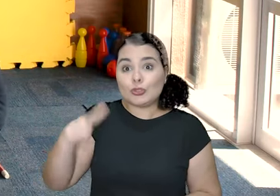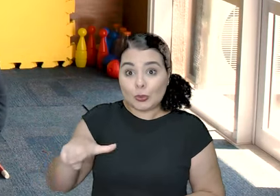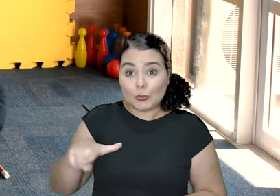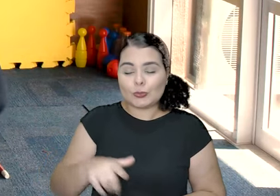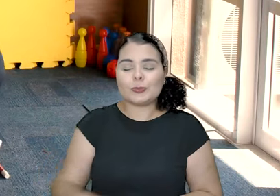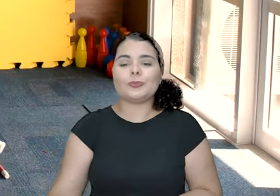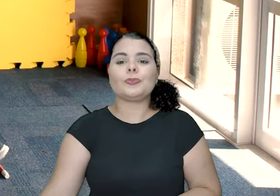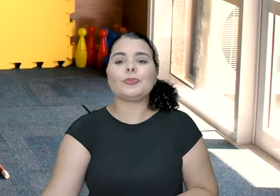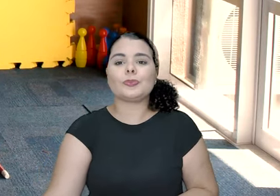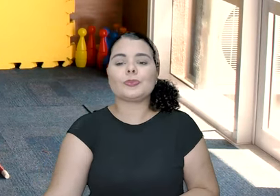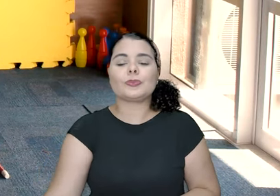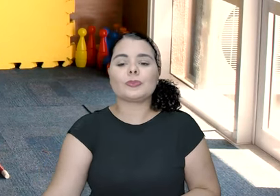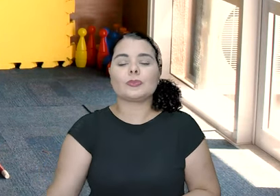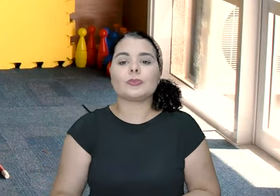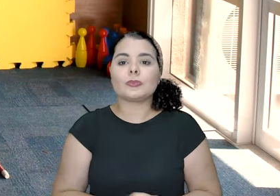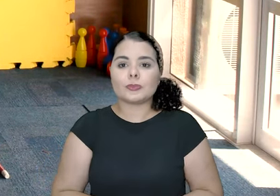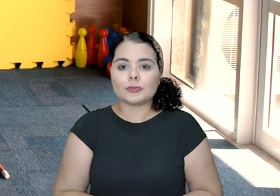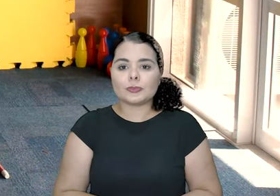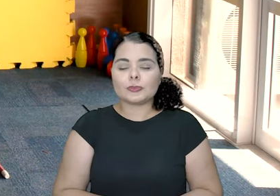novo.